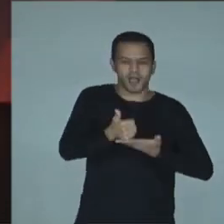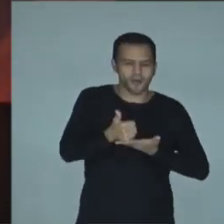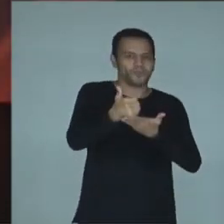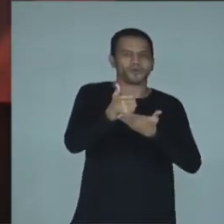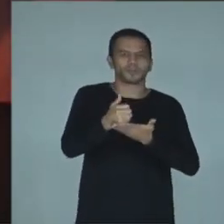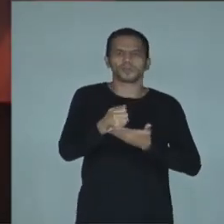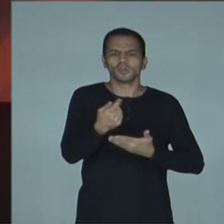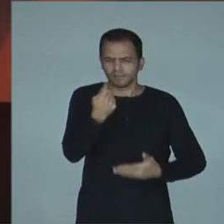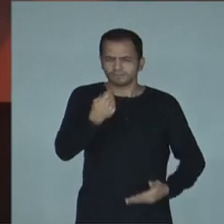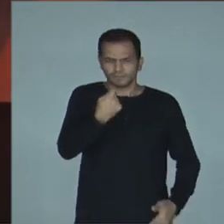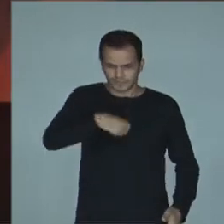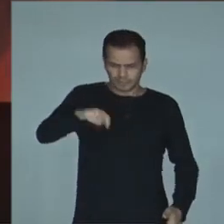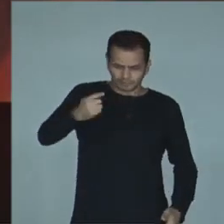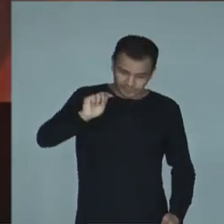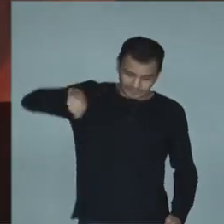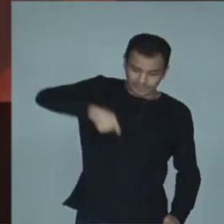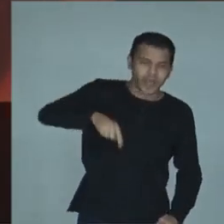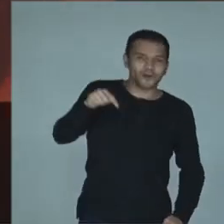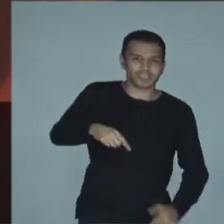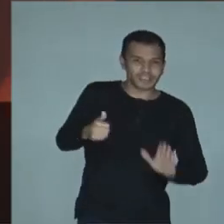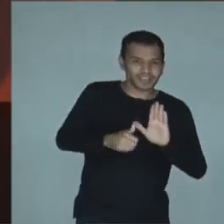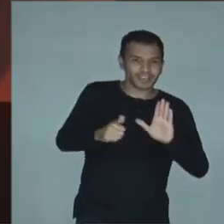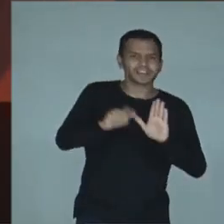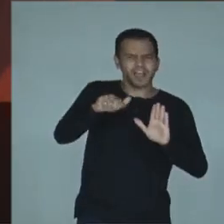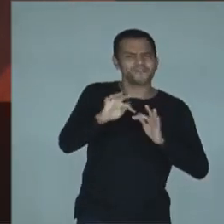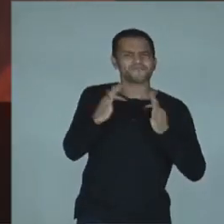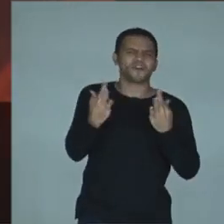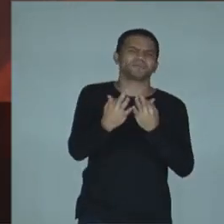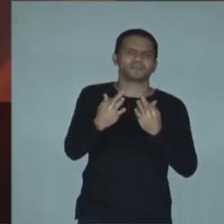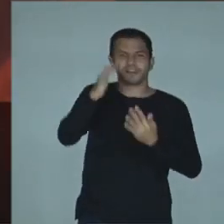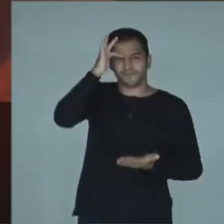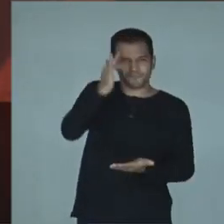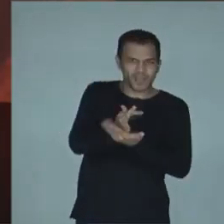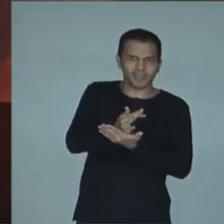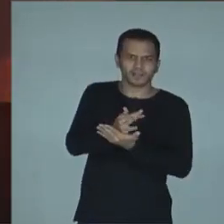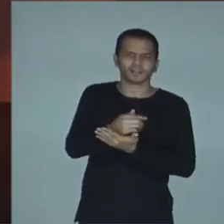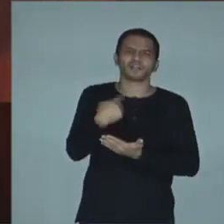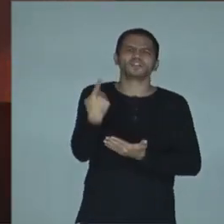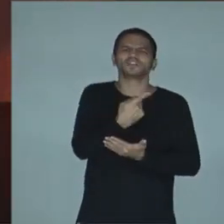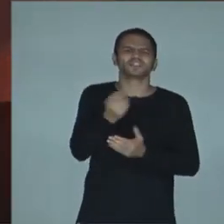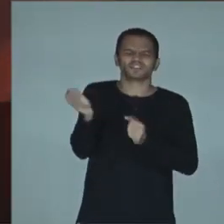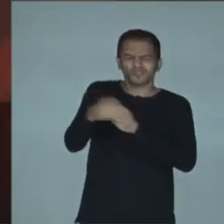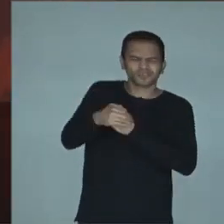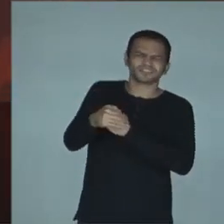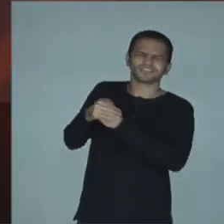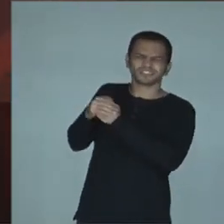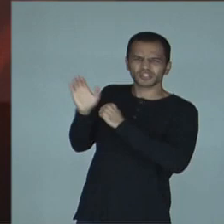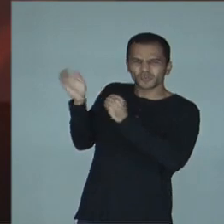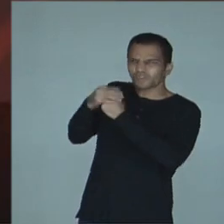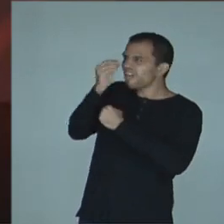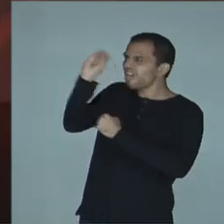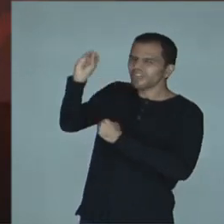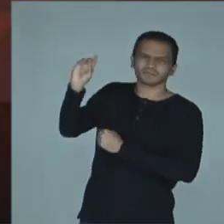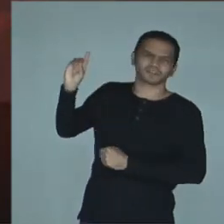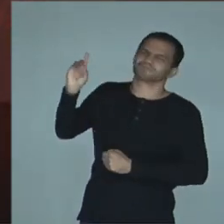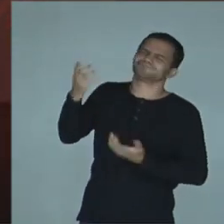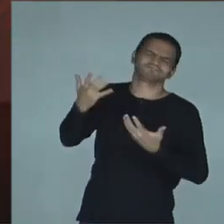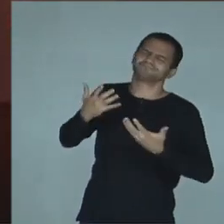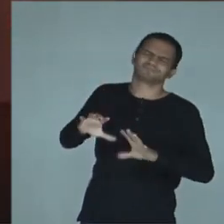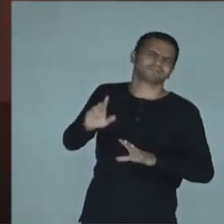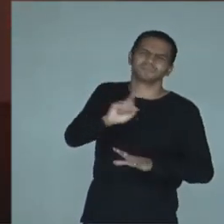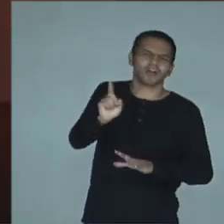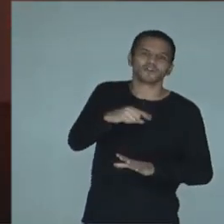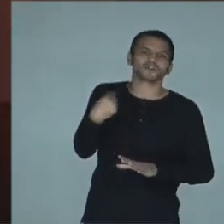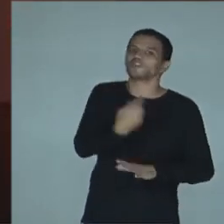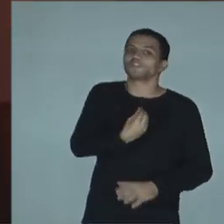nós vamos vencer o pecado juntos nós vamos fugir daquela brincadeira de esconde-esconde com Deus para viver uma realidade de